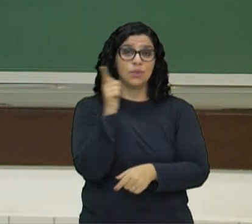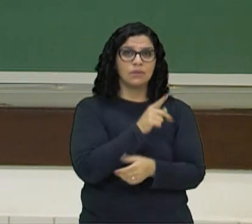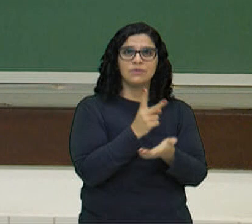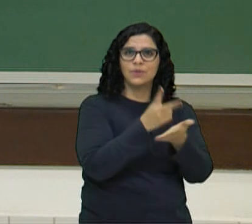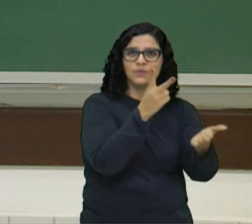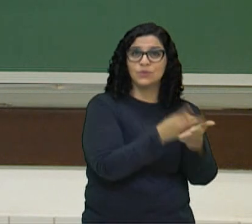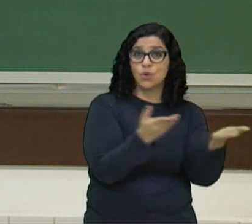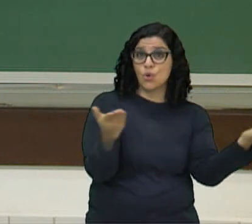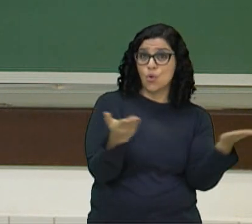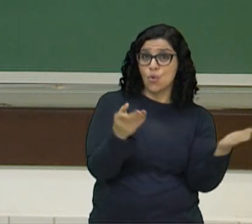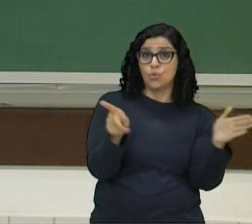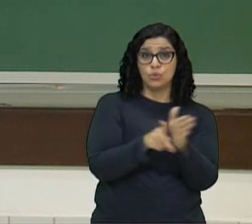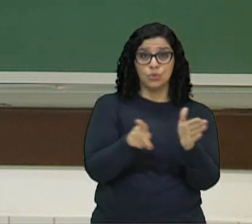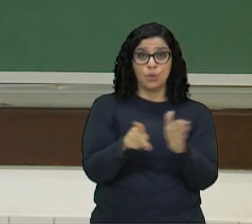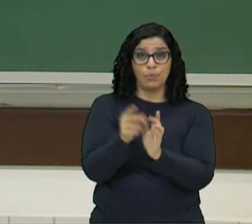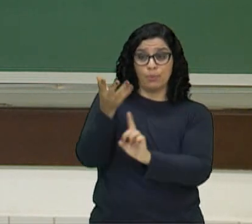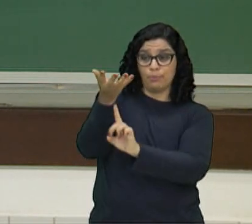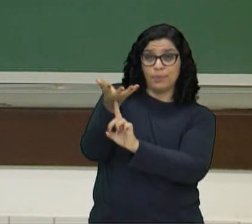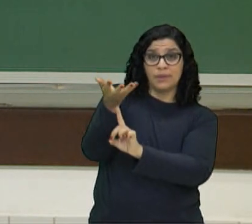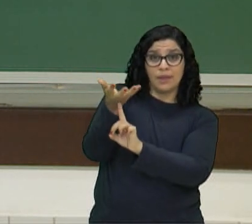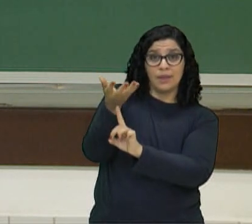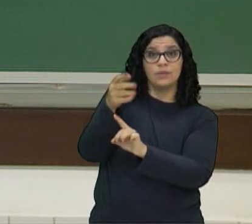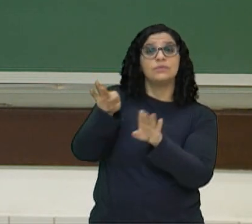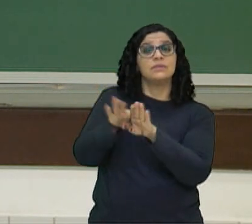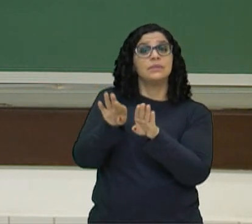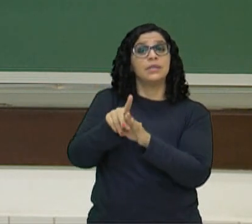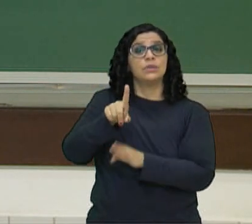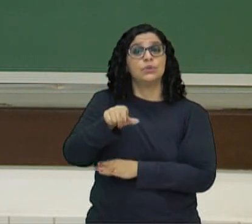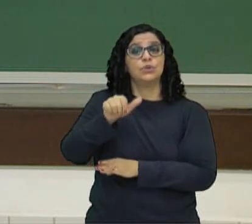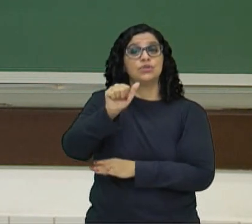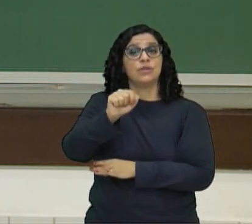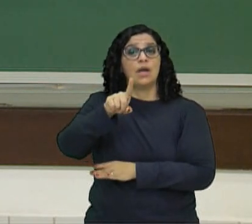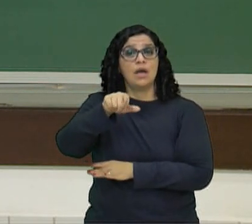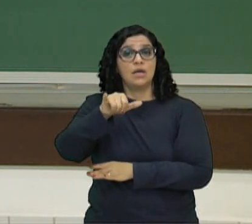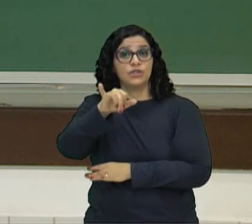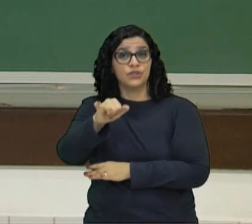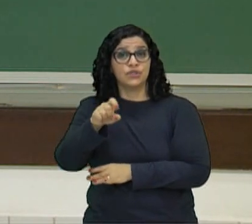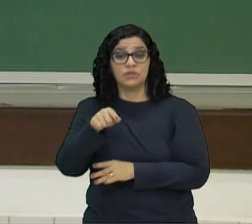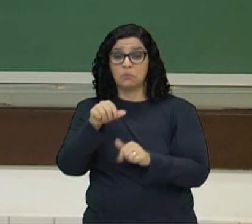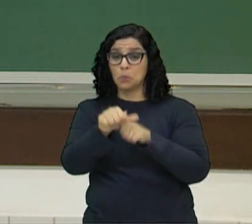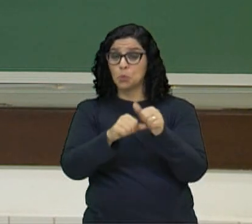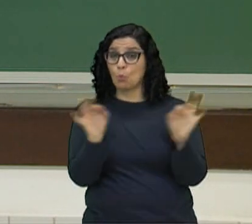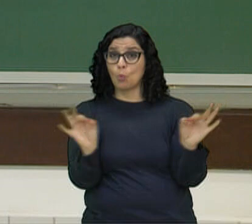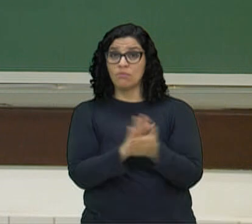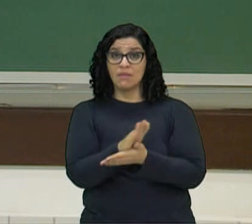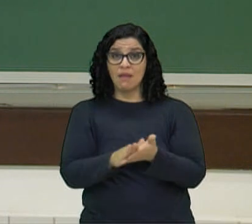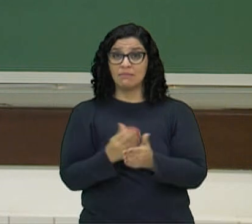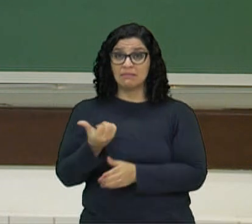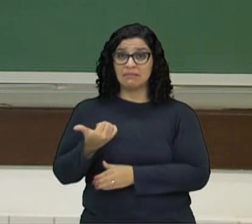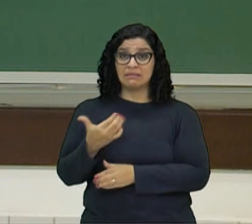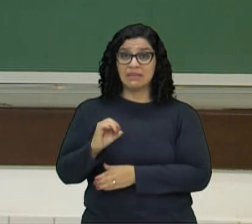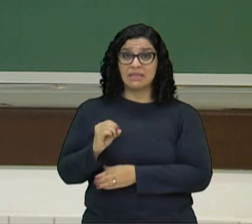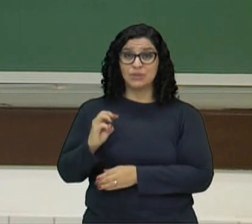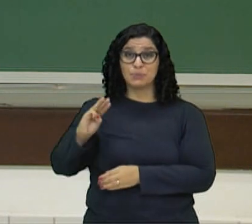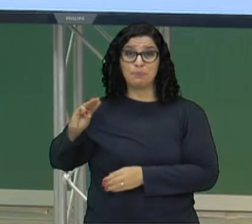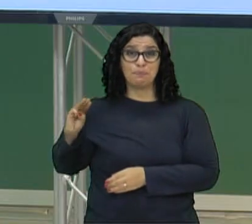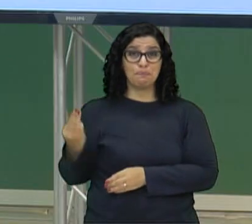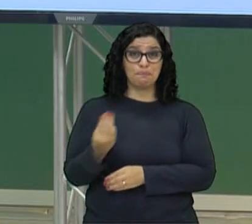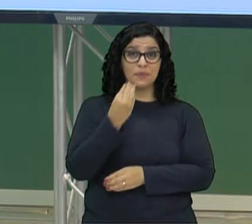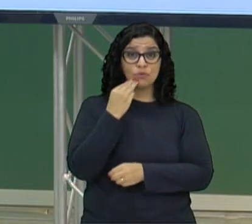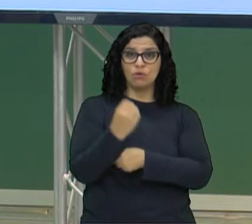nós hoje exemplares como o pinheiro e o xaxim, que tem pouca ou nenhuma modificação nos últimos 600 milhões de